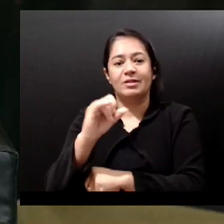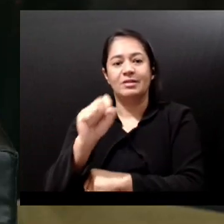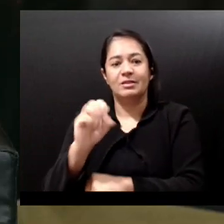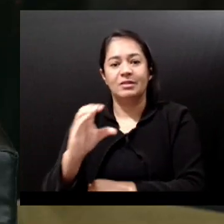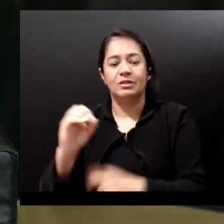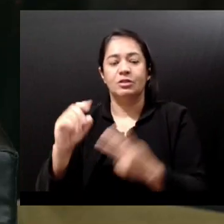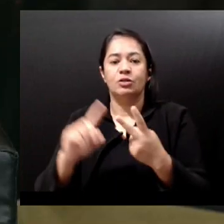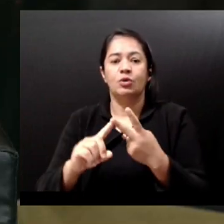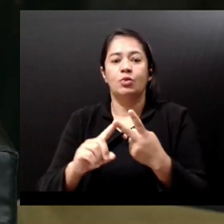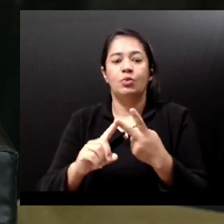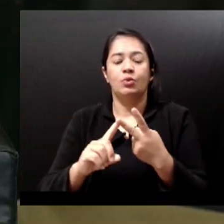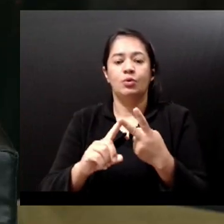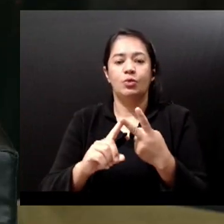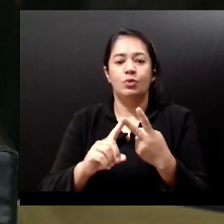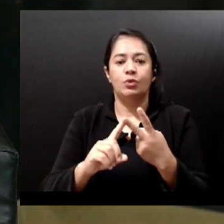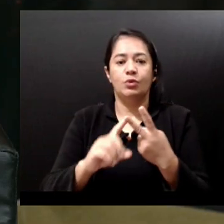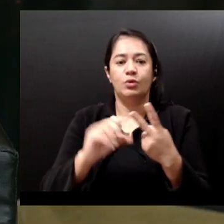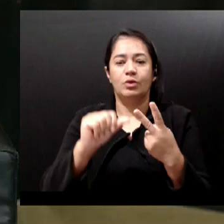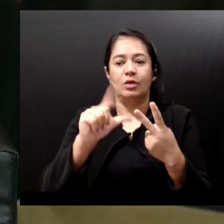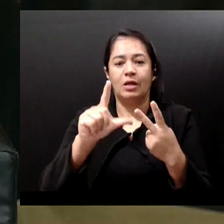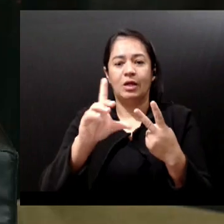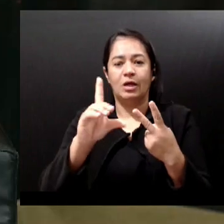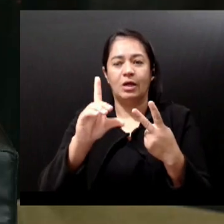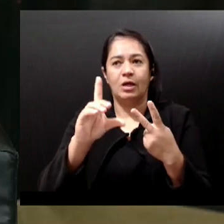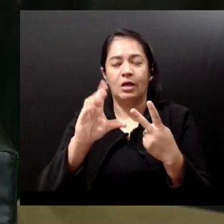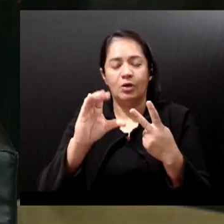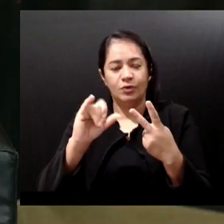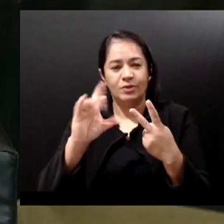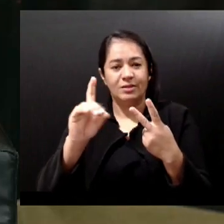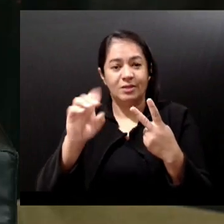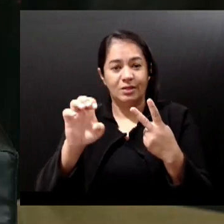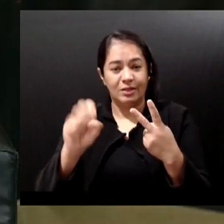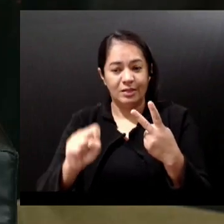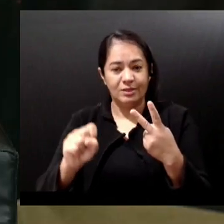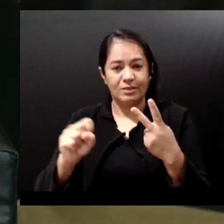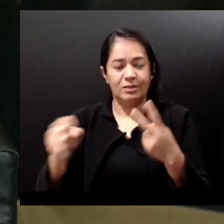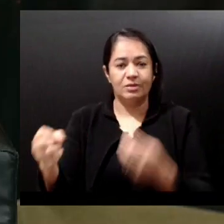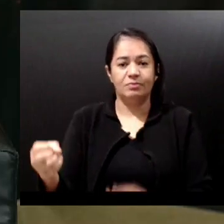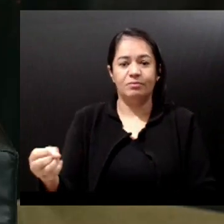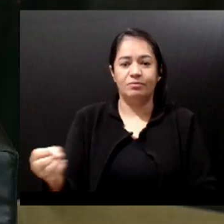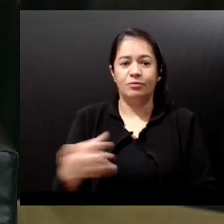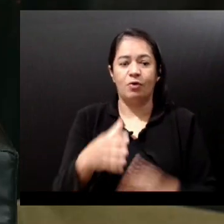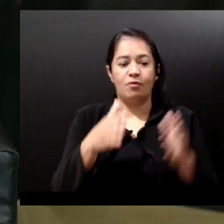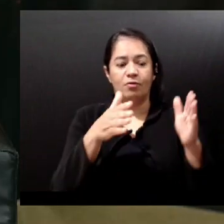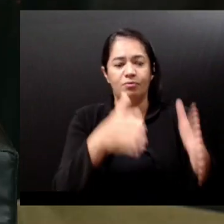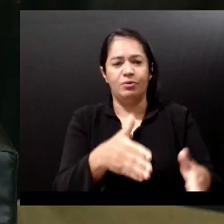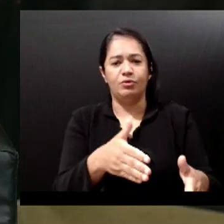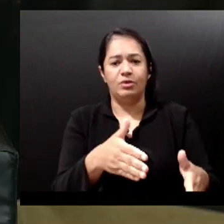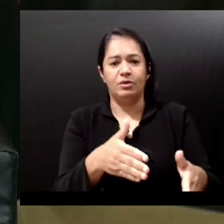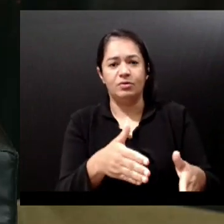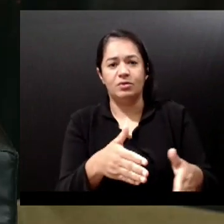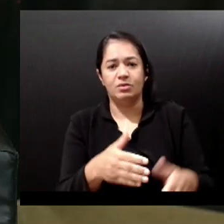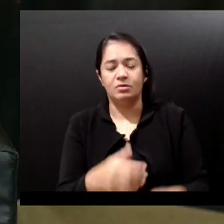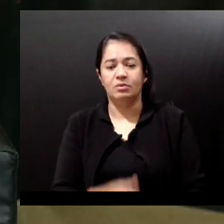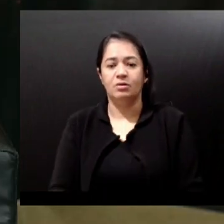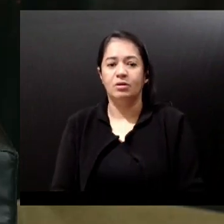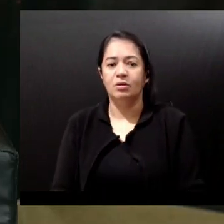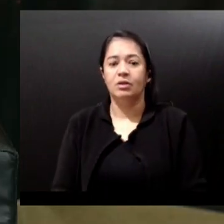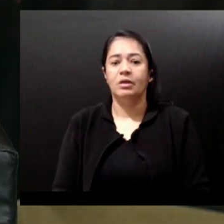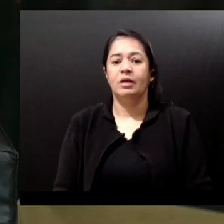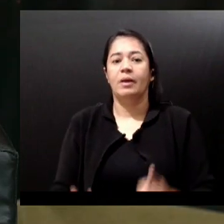e Alcides Joveta, com um novo ponto de parada na marginal da rodovia Anhanguera, tá? A